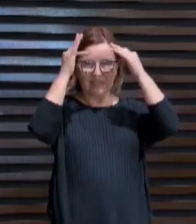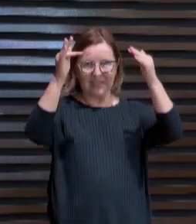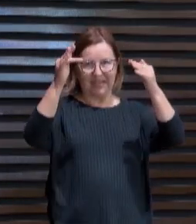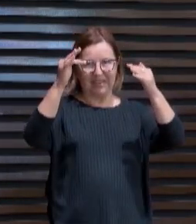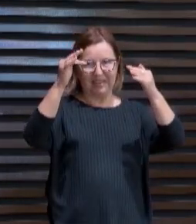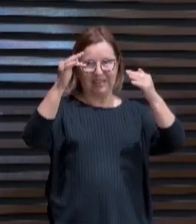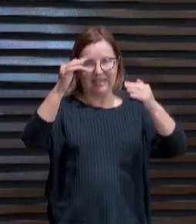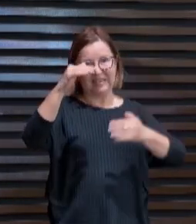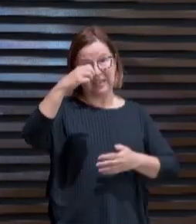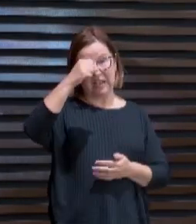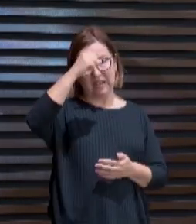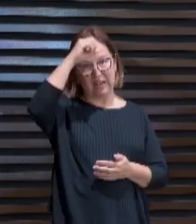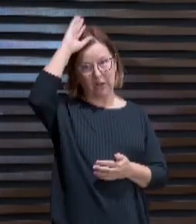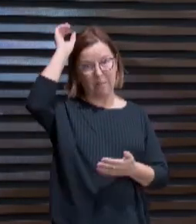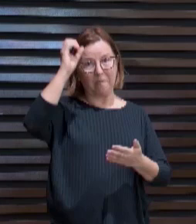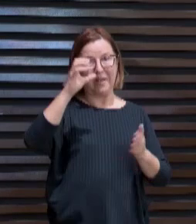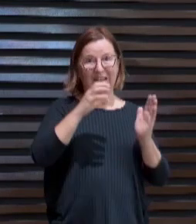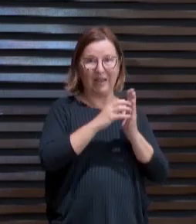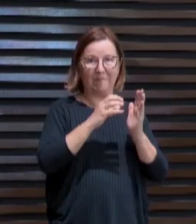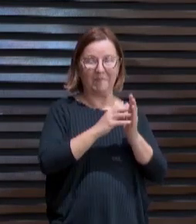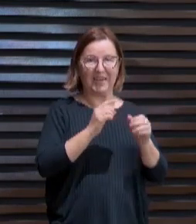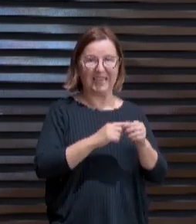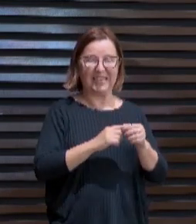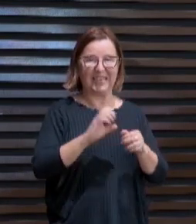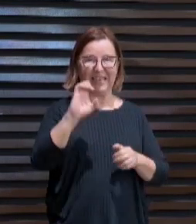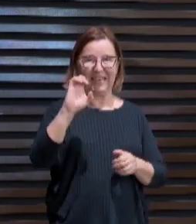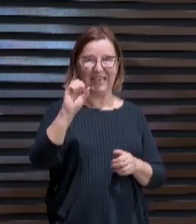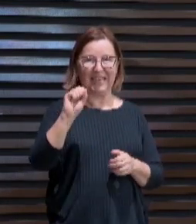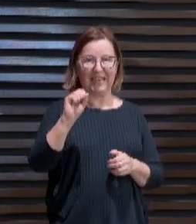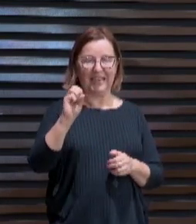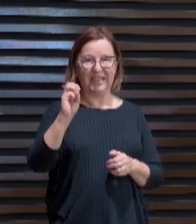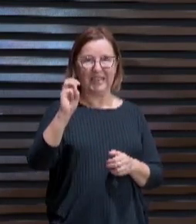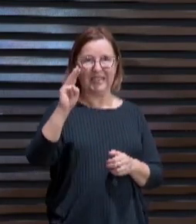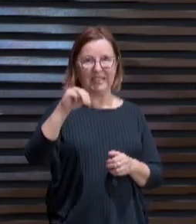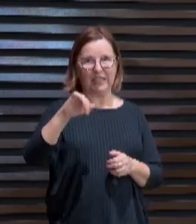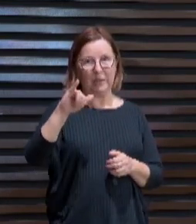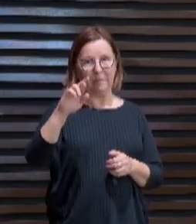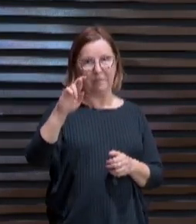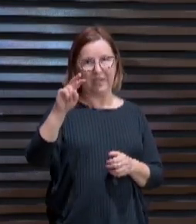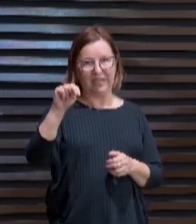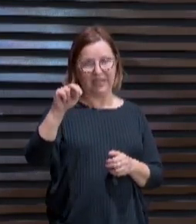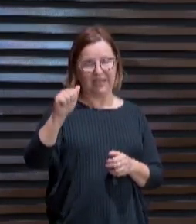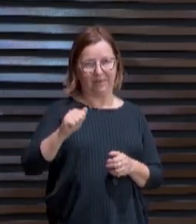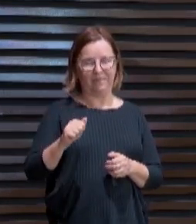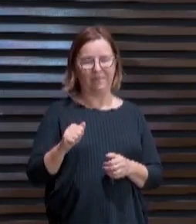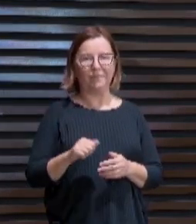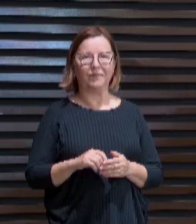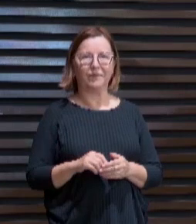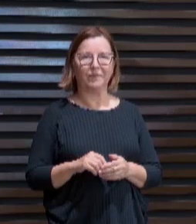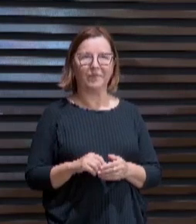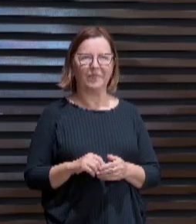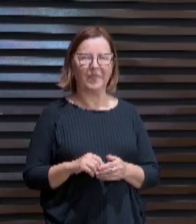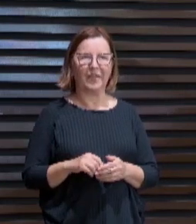uma marca da cidade de Esmirna e fazia jus a seu epíteto de Esmirna a fiel. Esse era o